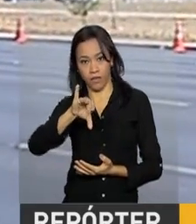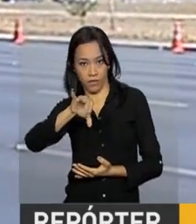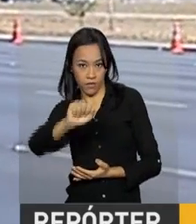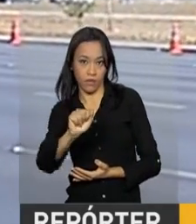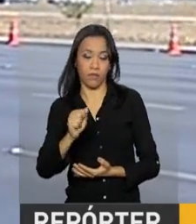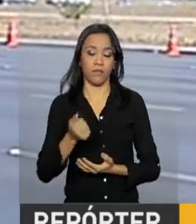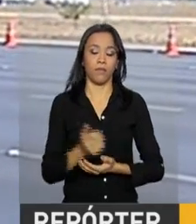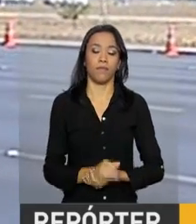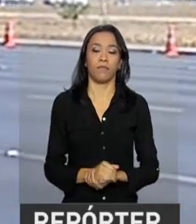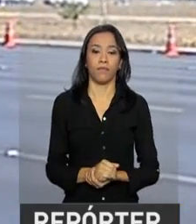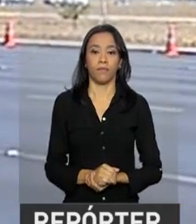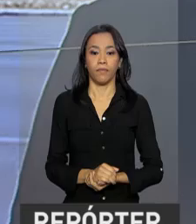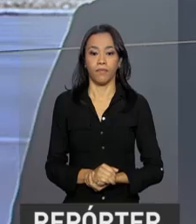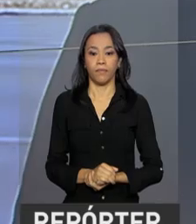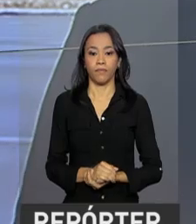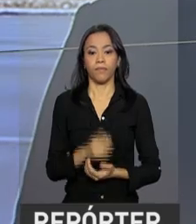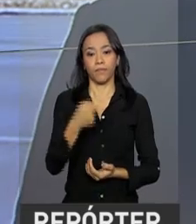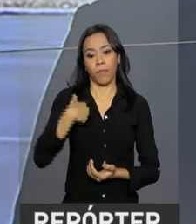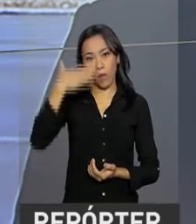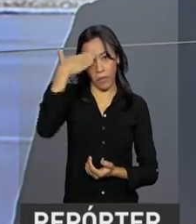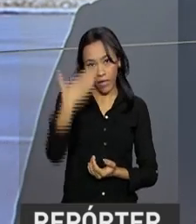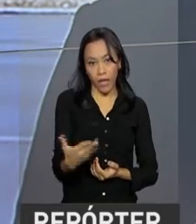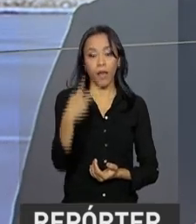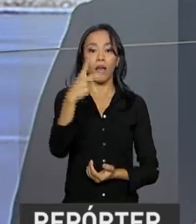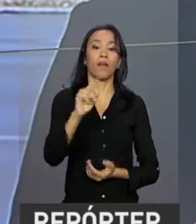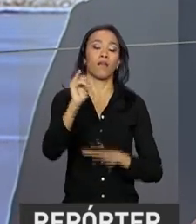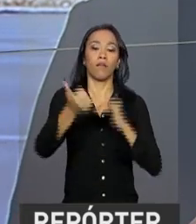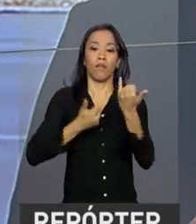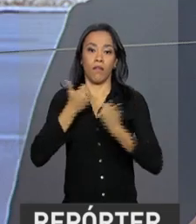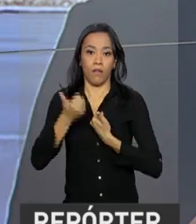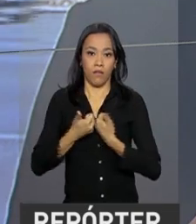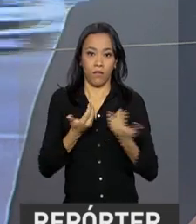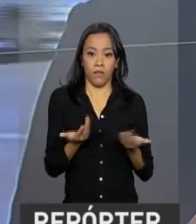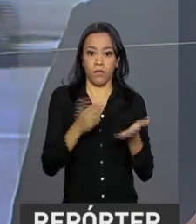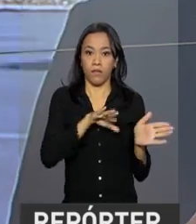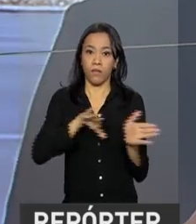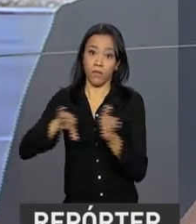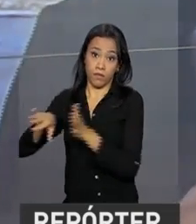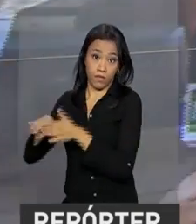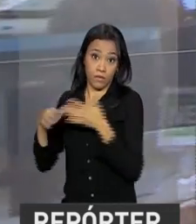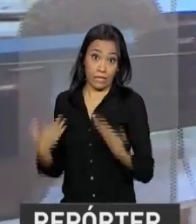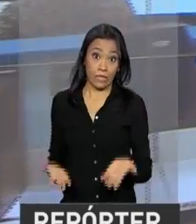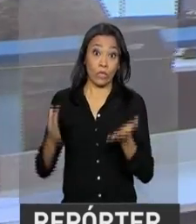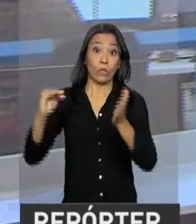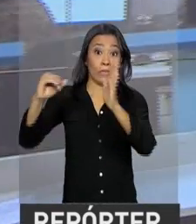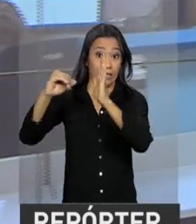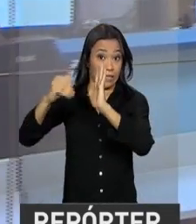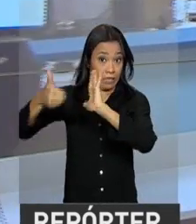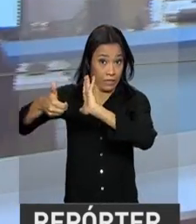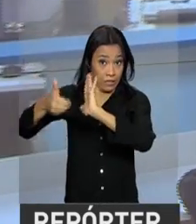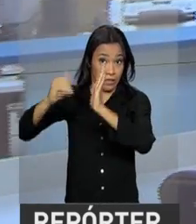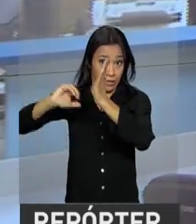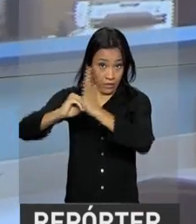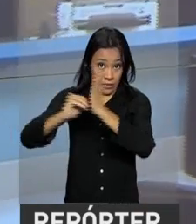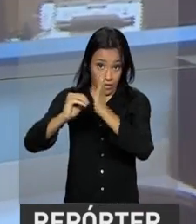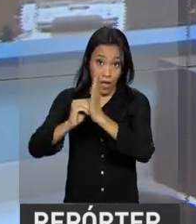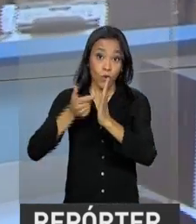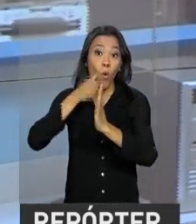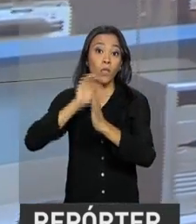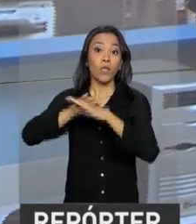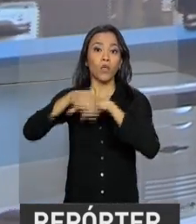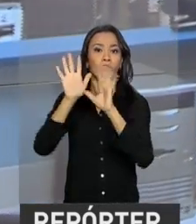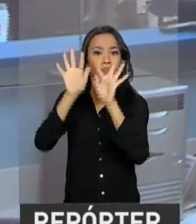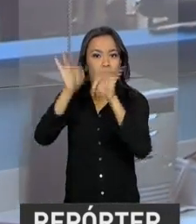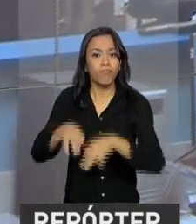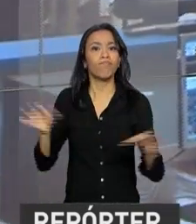goov.br Renata Obrigada Gabriela pelas suas informações e o Senado concluiu na noite de ontem a votação da